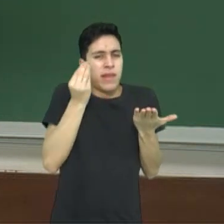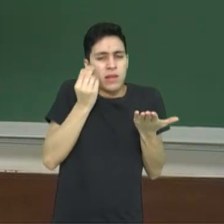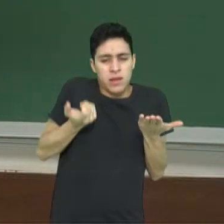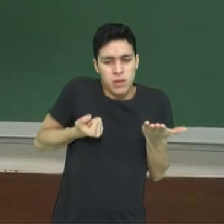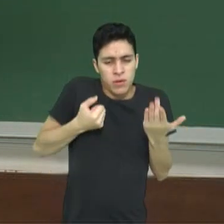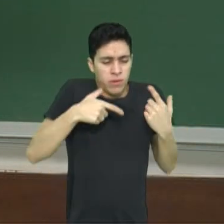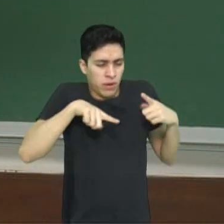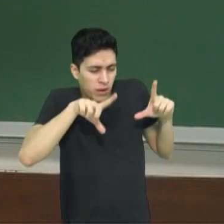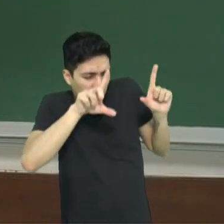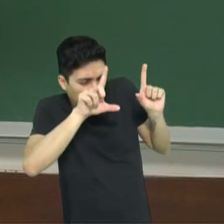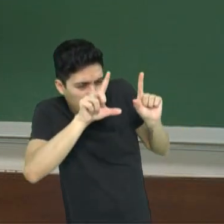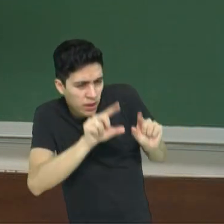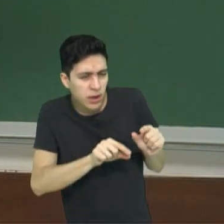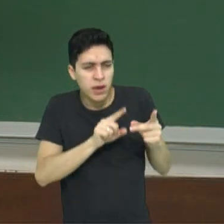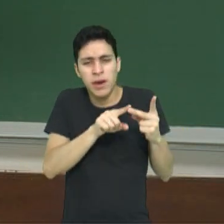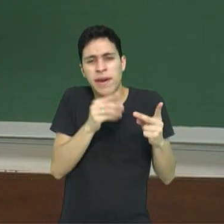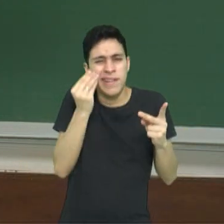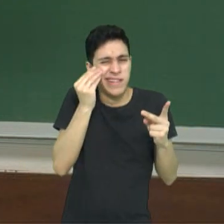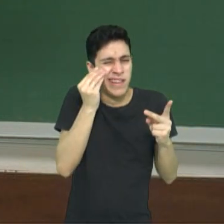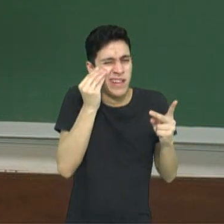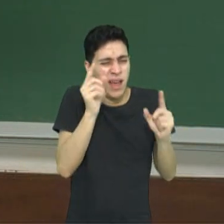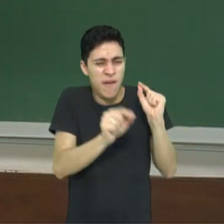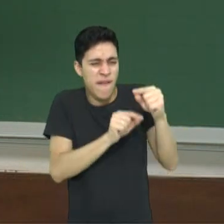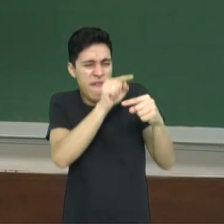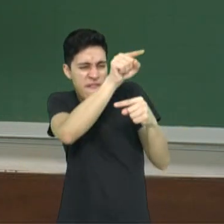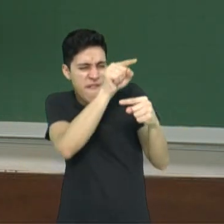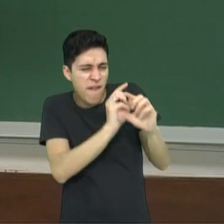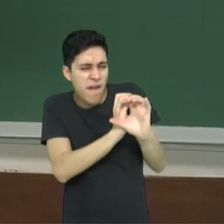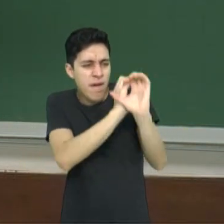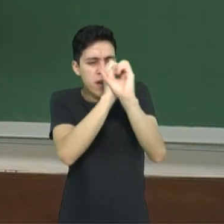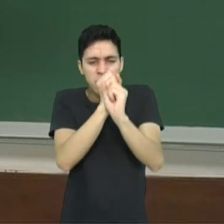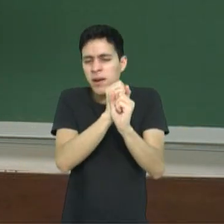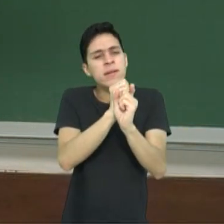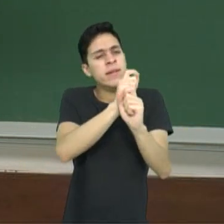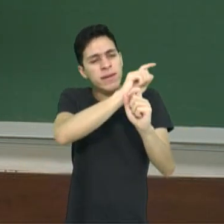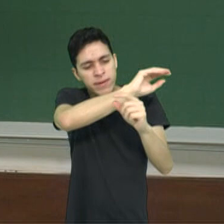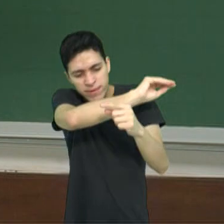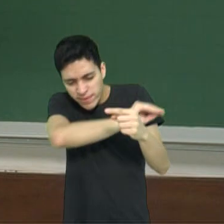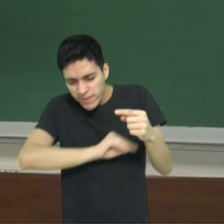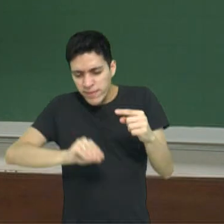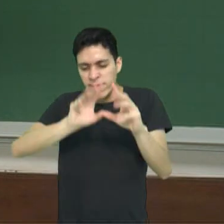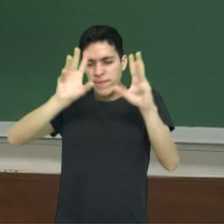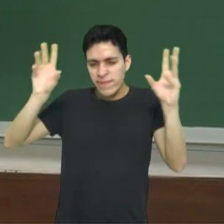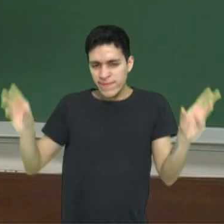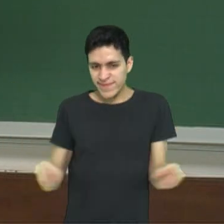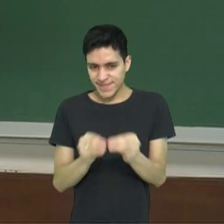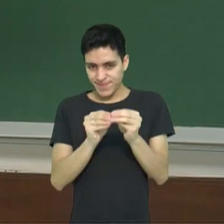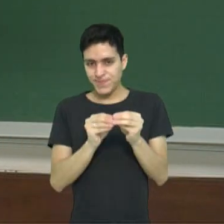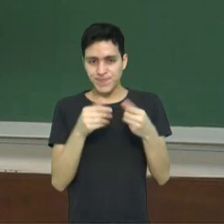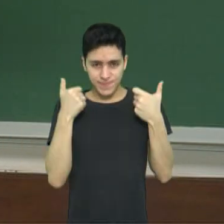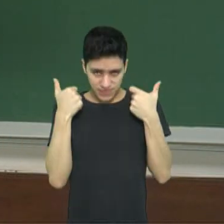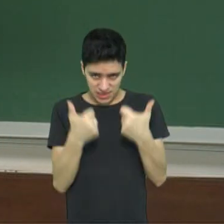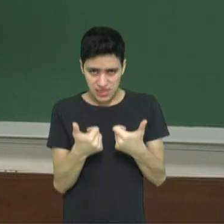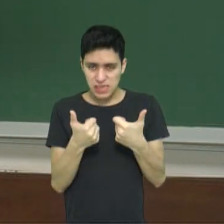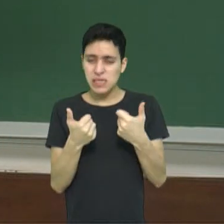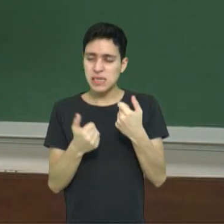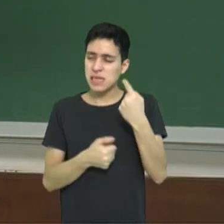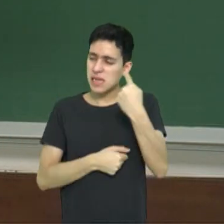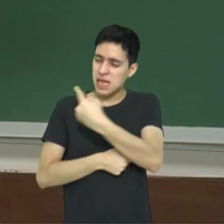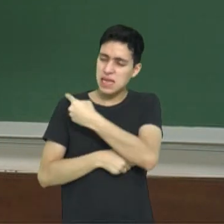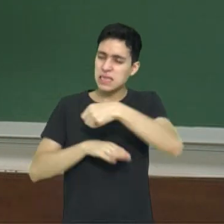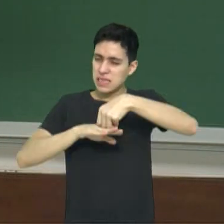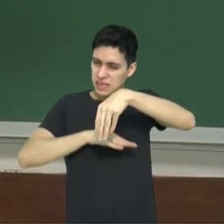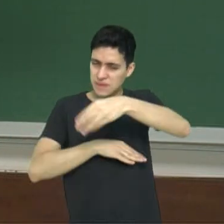menores, quiser fugir de alguma fração, você simplifica a equação inteira, ok? É válida essa